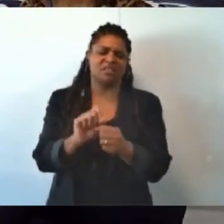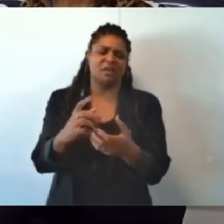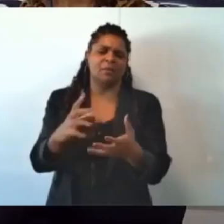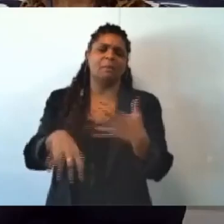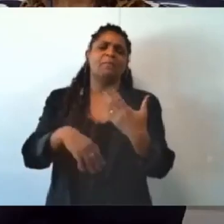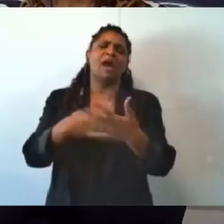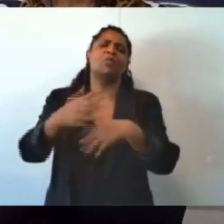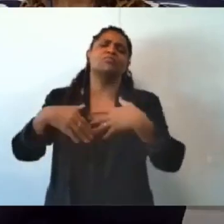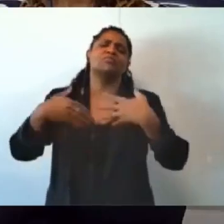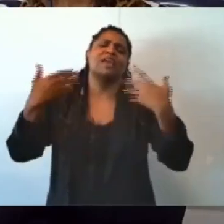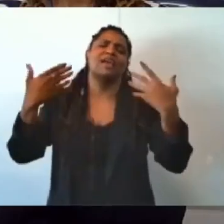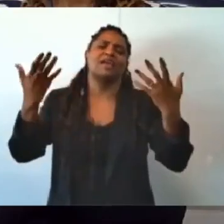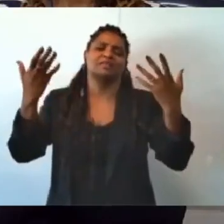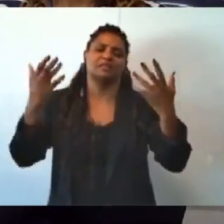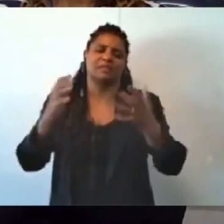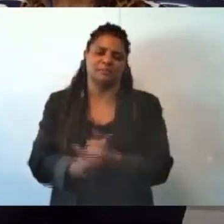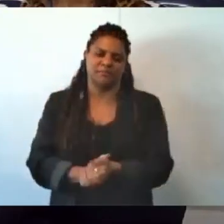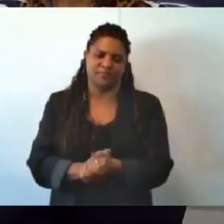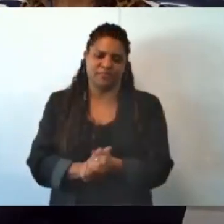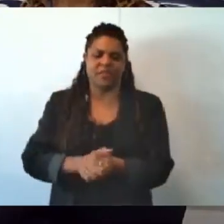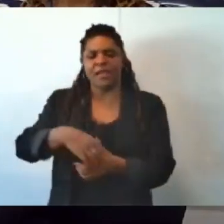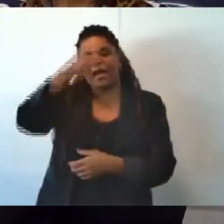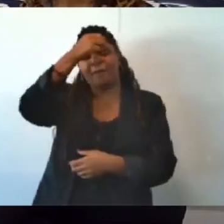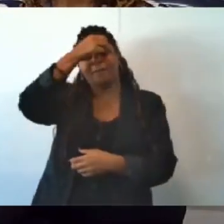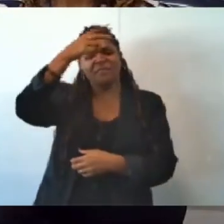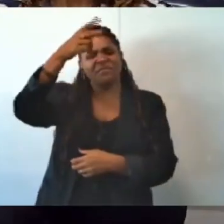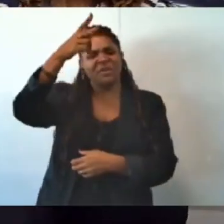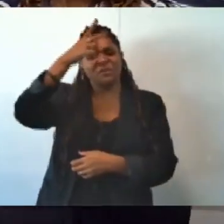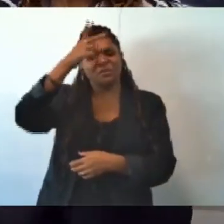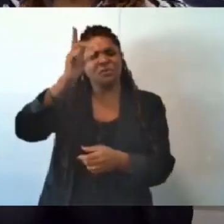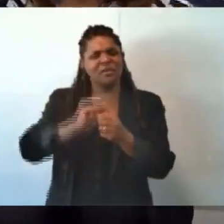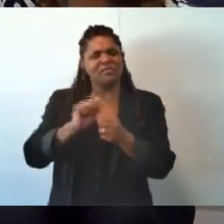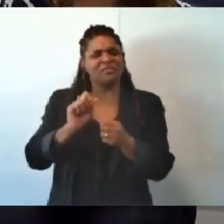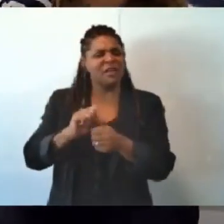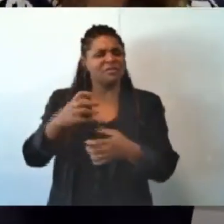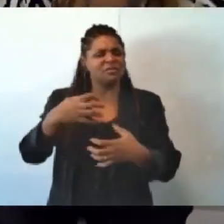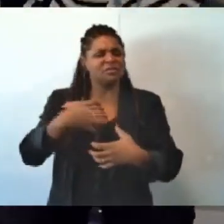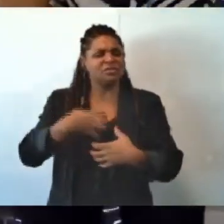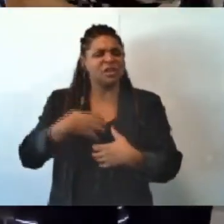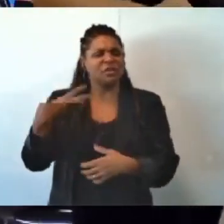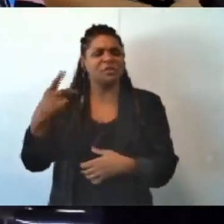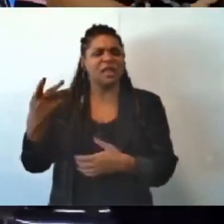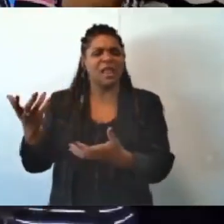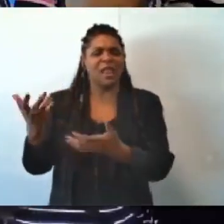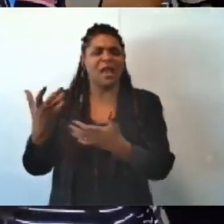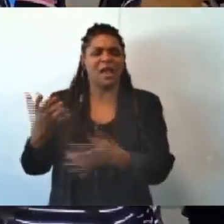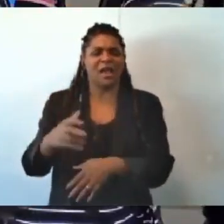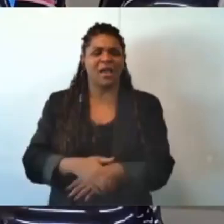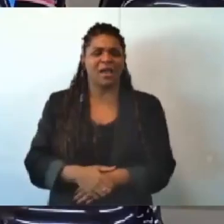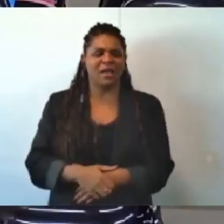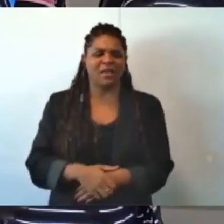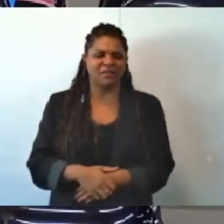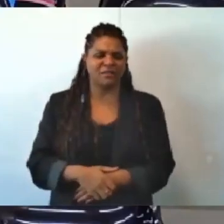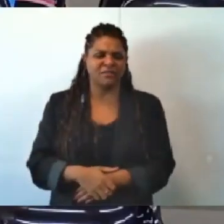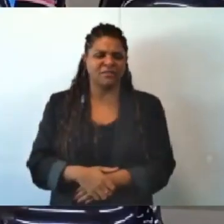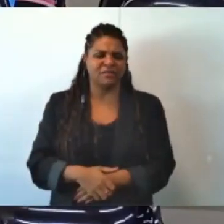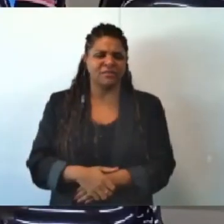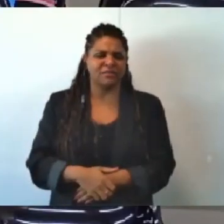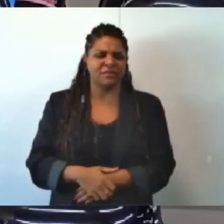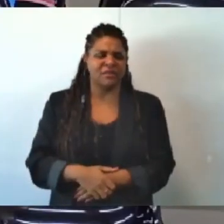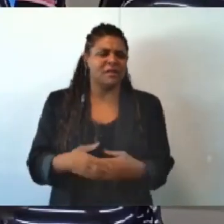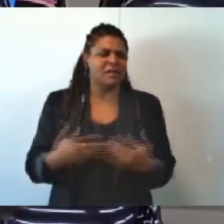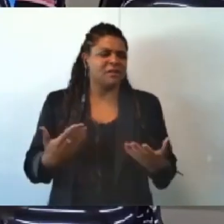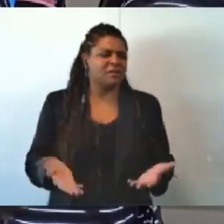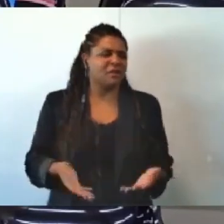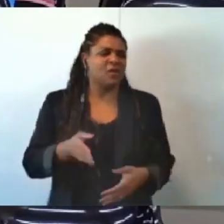toma as atitudes, faz do jeito que ela quer? Você me desculpe eu desabafar aqui, que eu já estou de saco cheio com